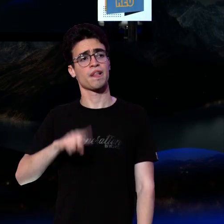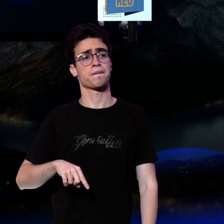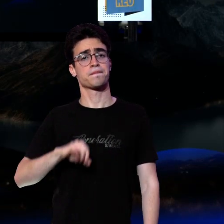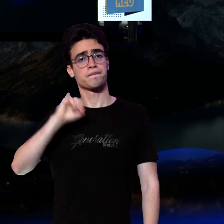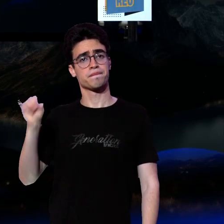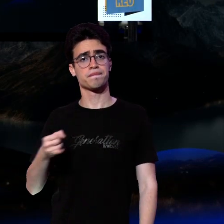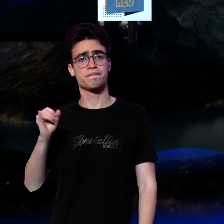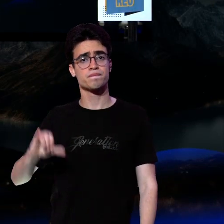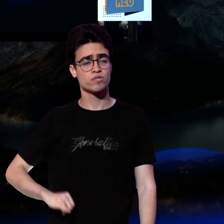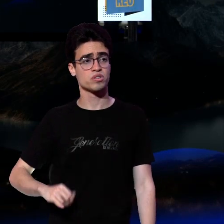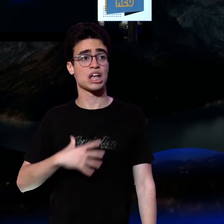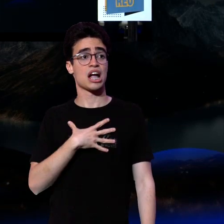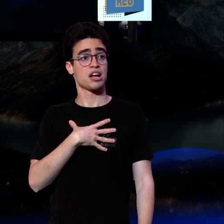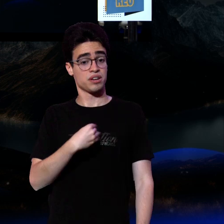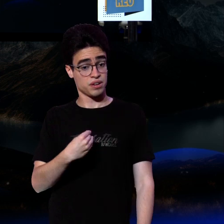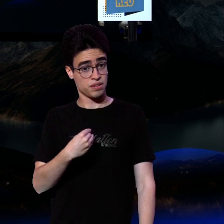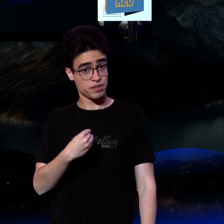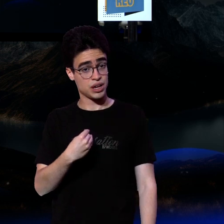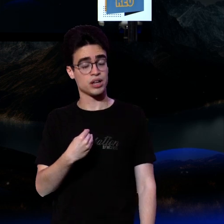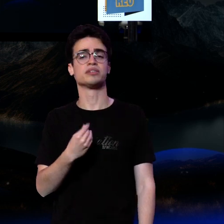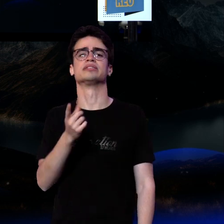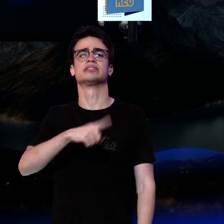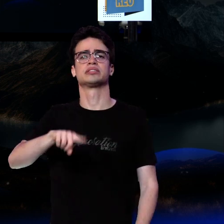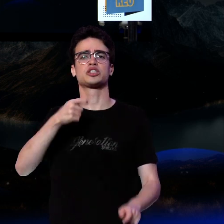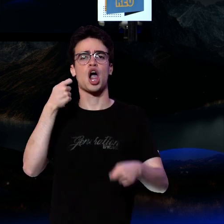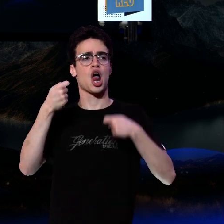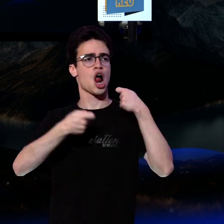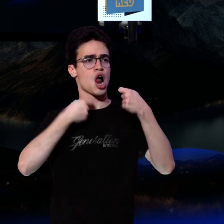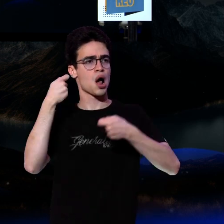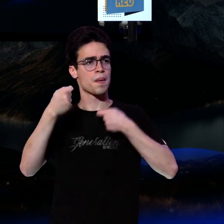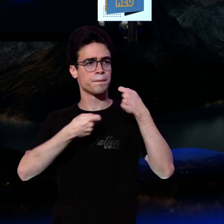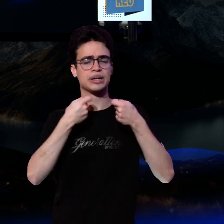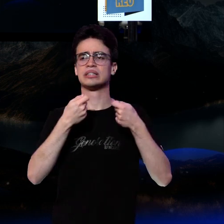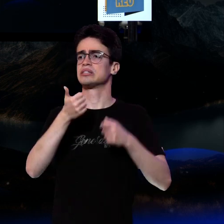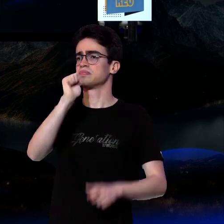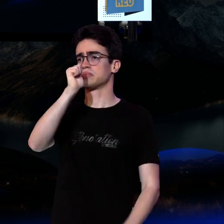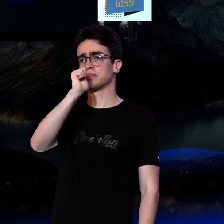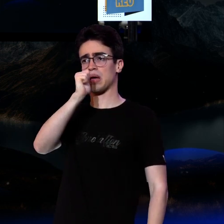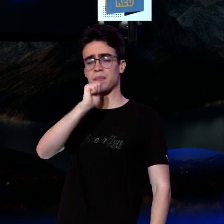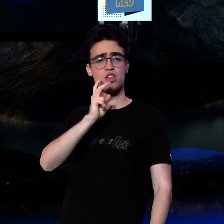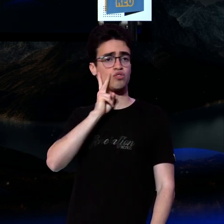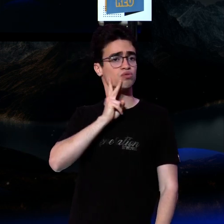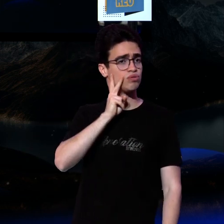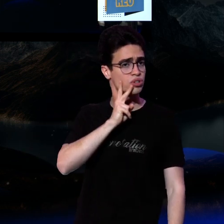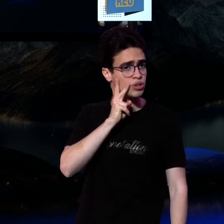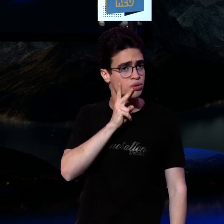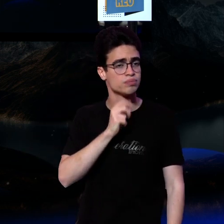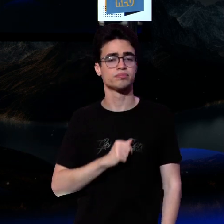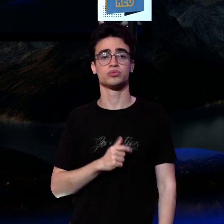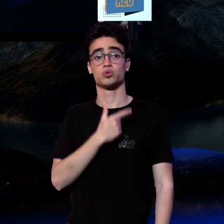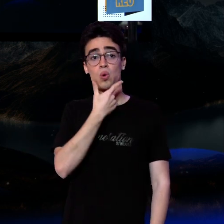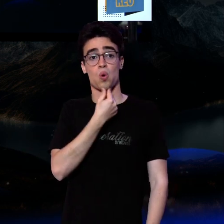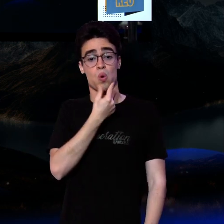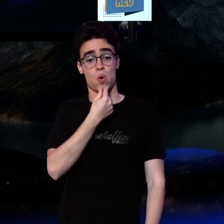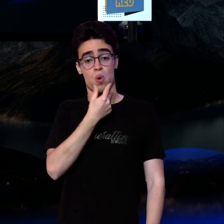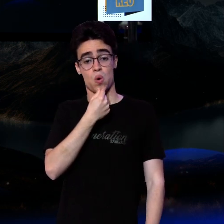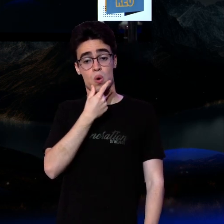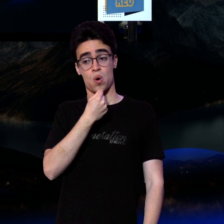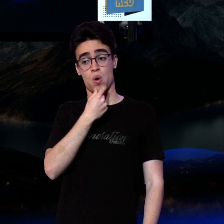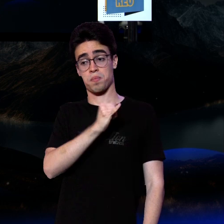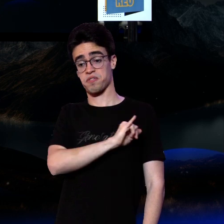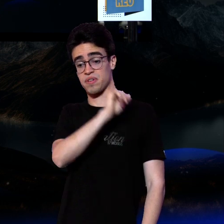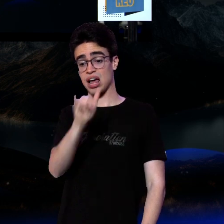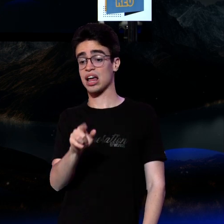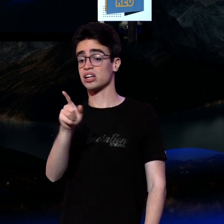Jó estavam em um banquete, comendo e bebendo vinho na casa do irmão mais velho, um mensageiro veio dizer a Jó,